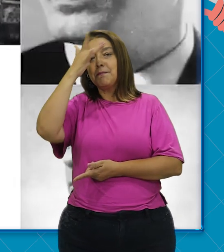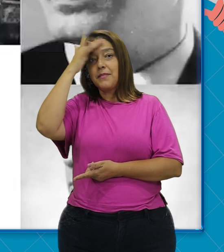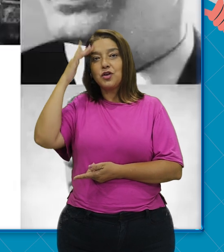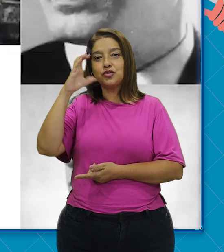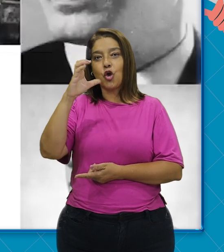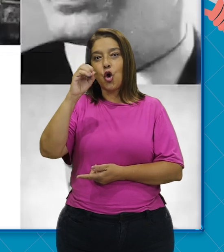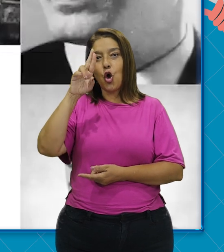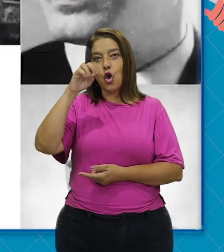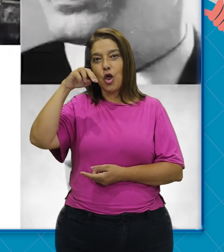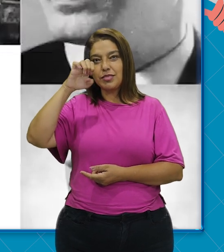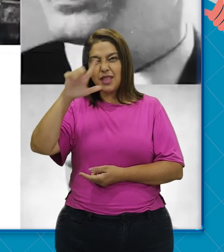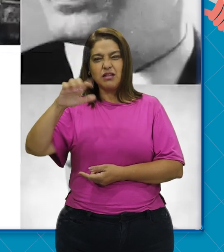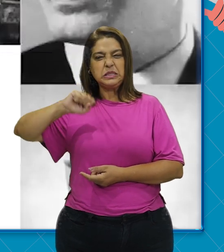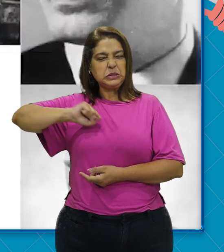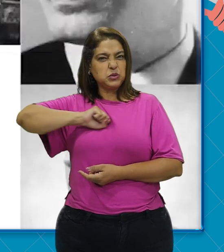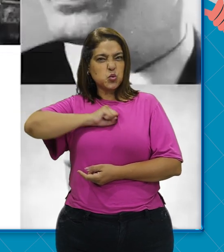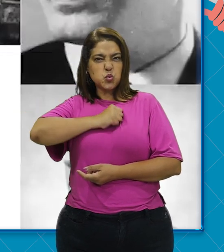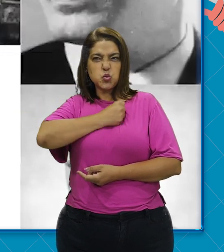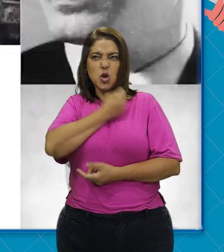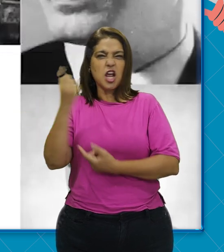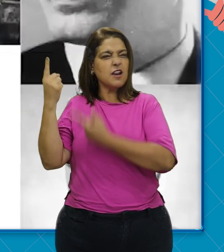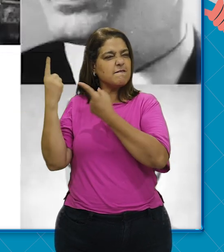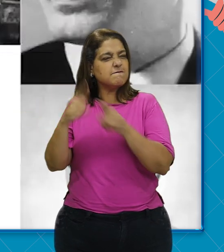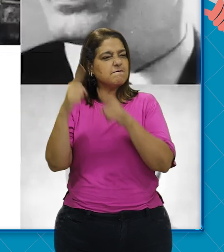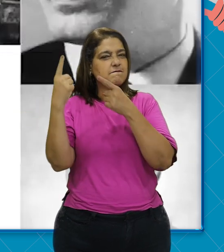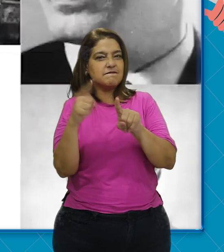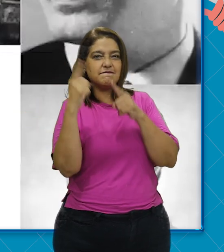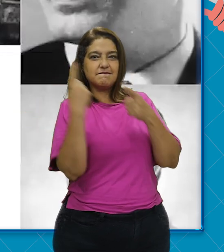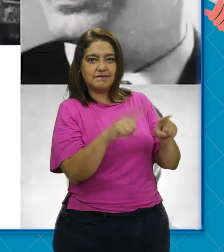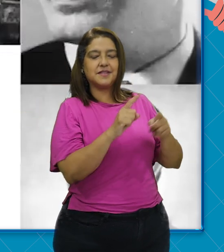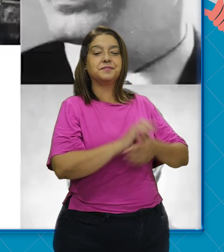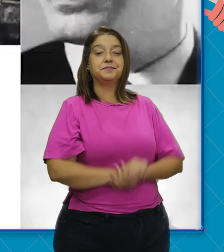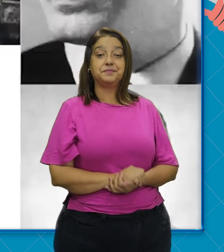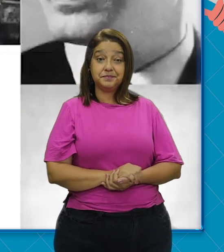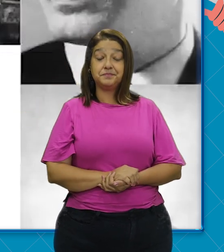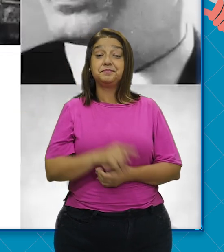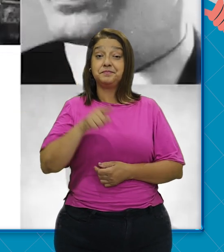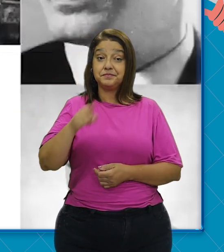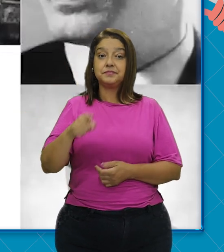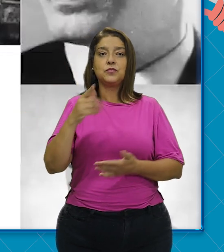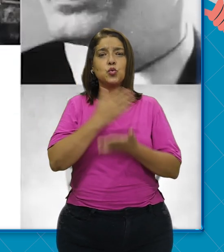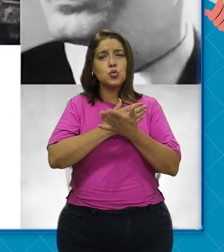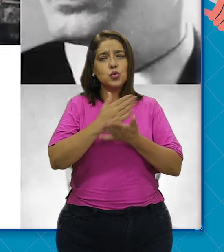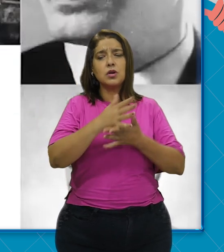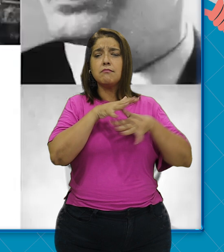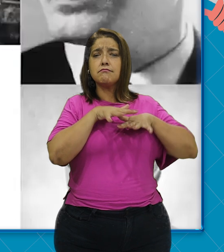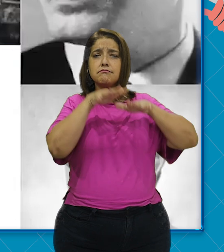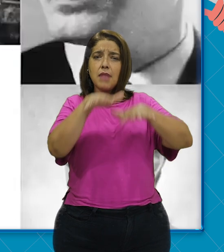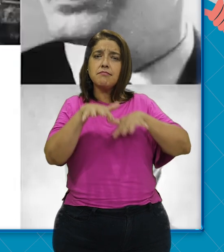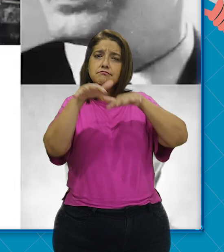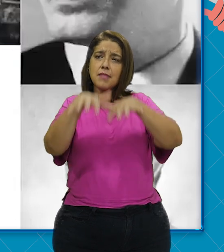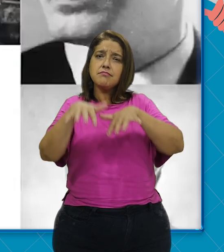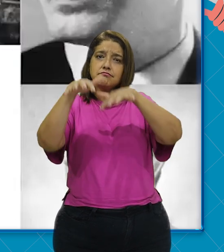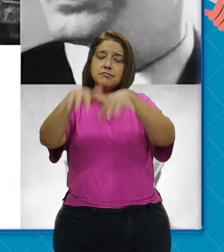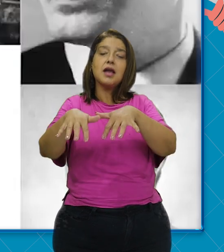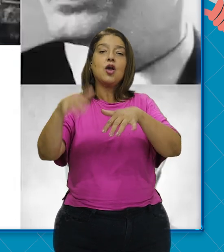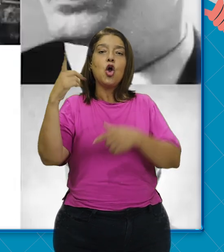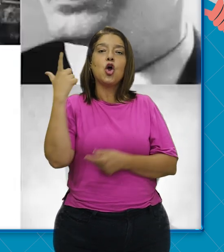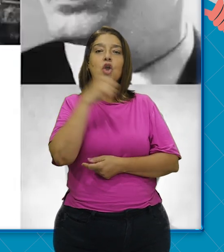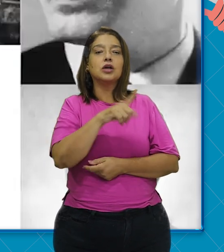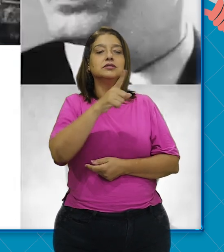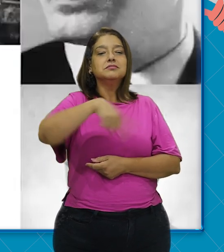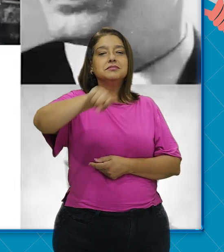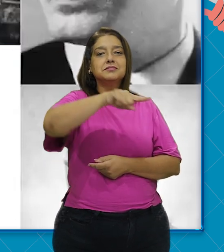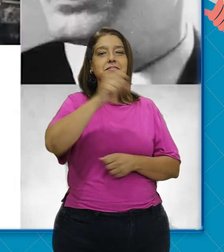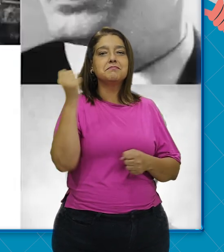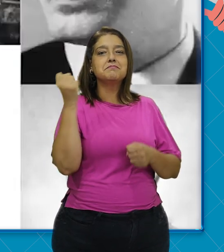realizaram fortes perseguições. Após 2 anos de marcha, eles conseguiram desestabilizar alguns cafeeiros, e para fugir